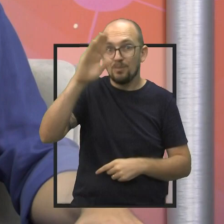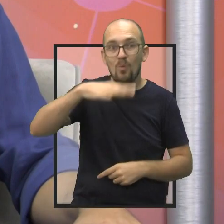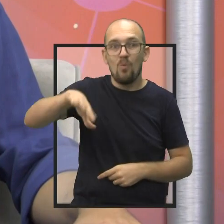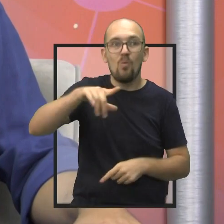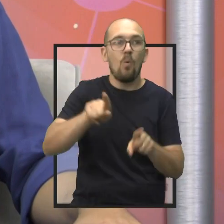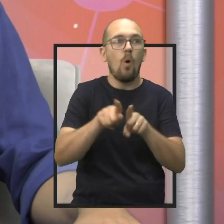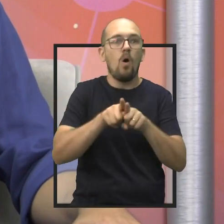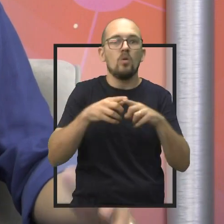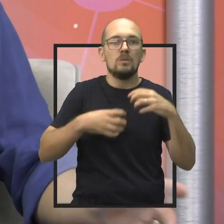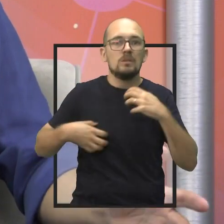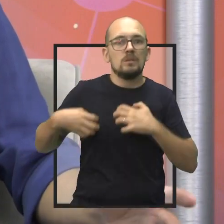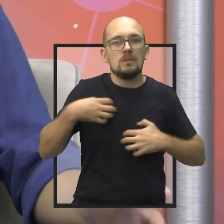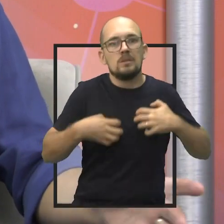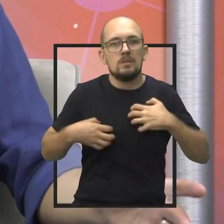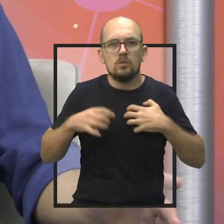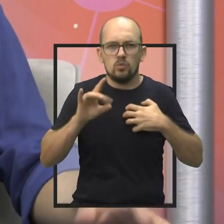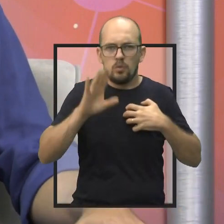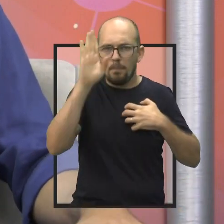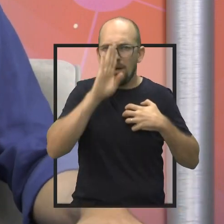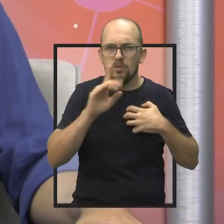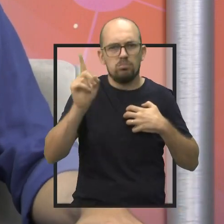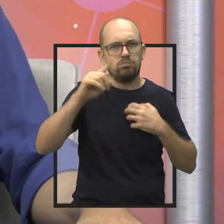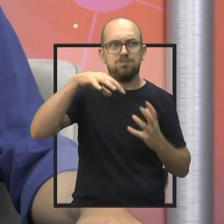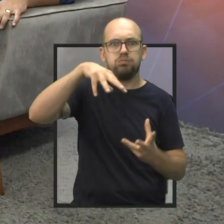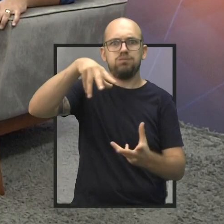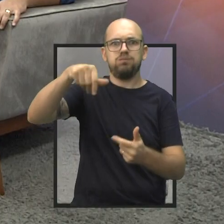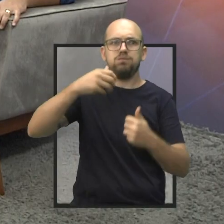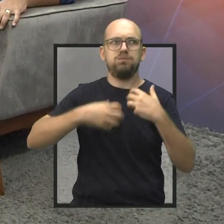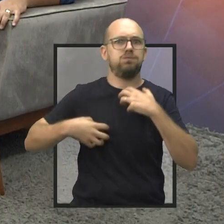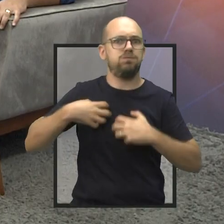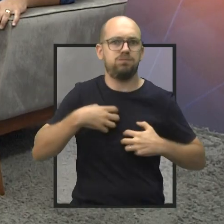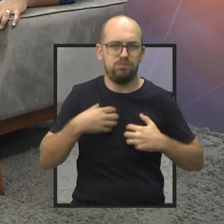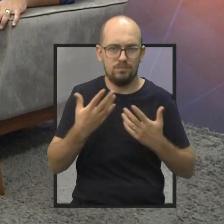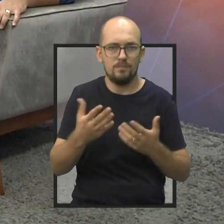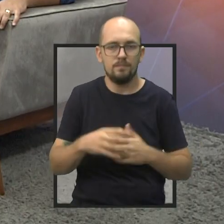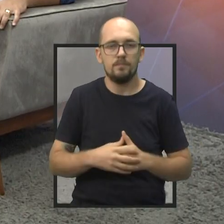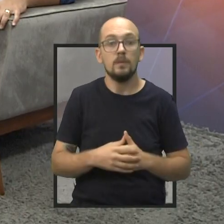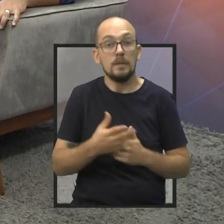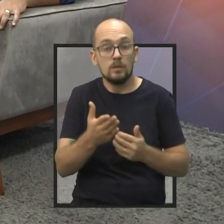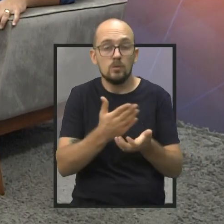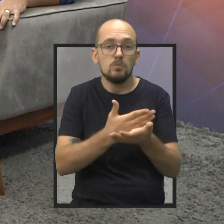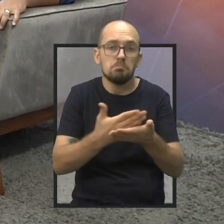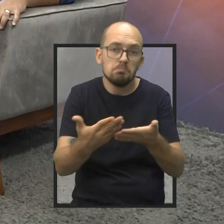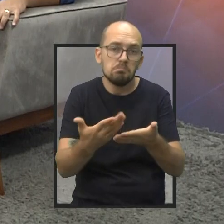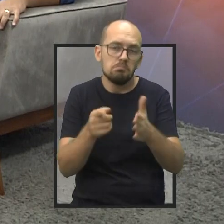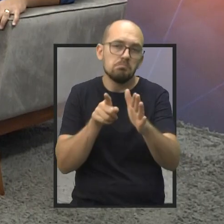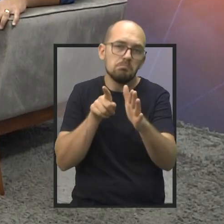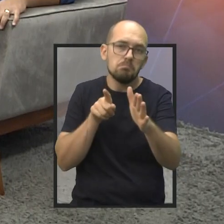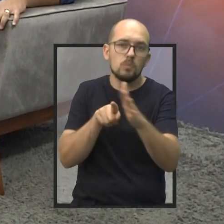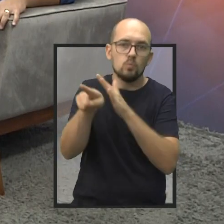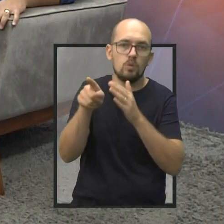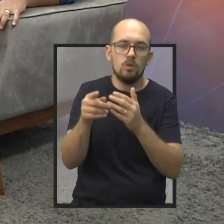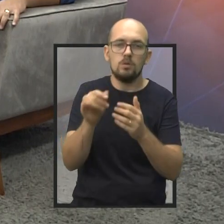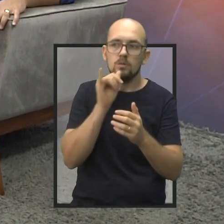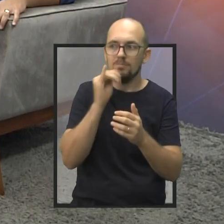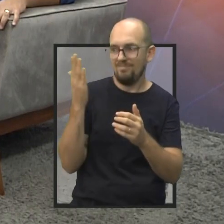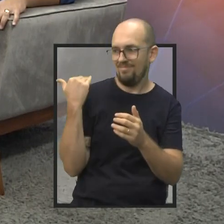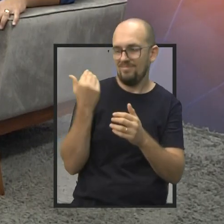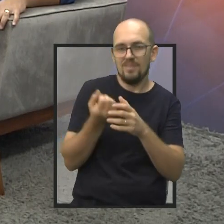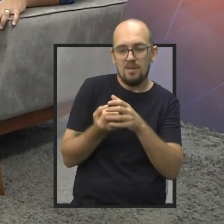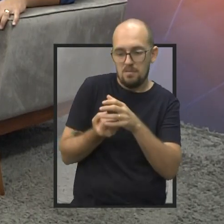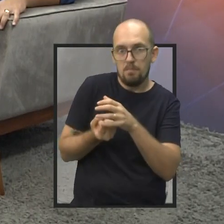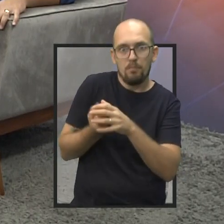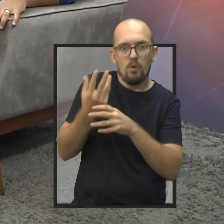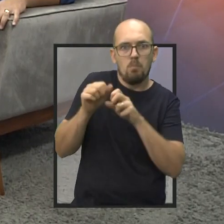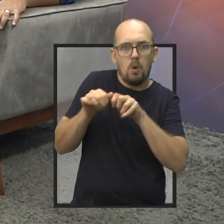que está sendo gerado aí, não só no Brasil, mas no mundo todo, né? Bom, falando um pouquinho sobre o surgimento do novo coronavírus. Na verdade, o